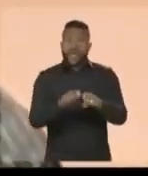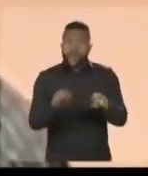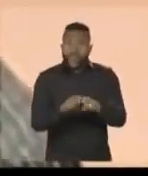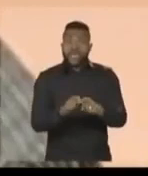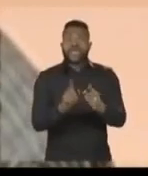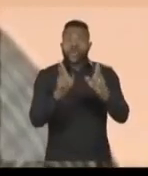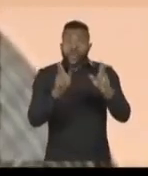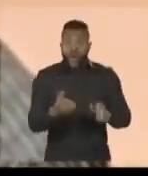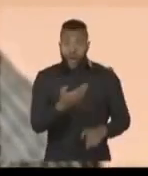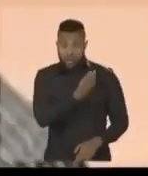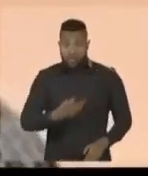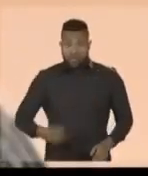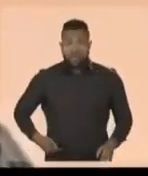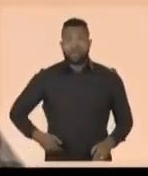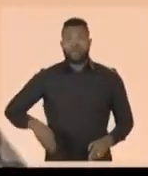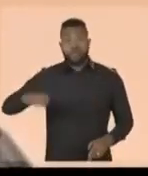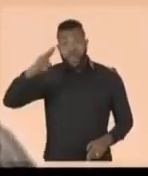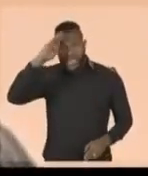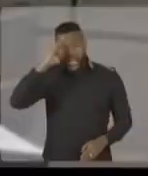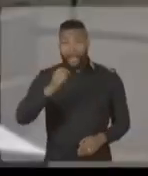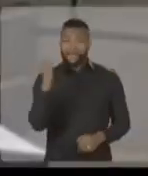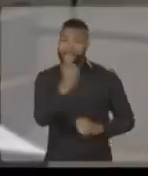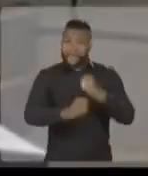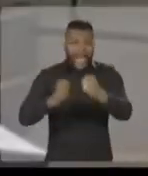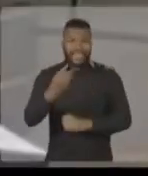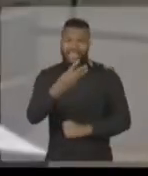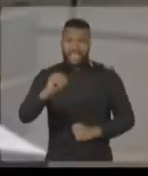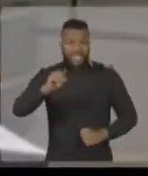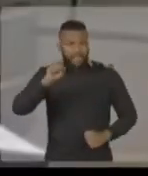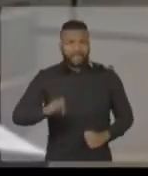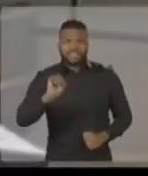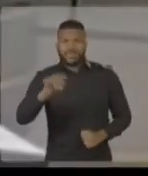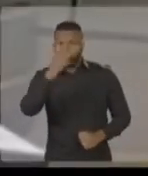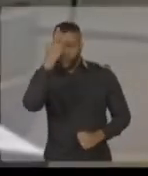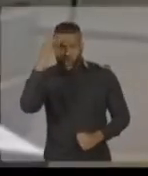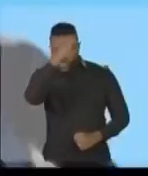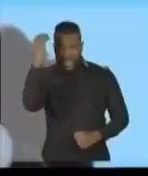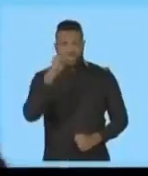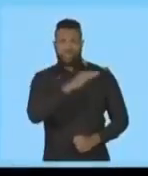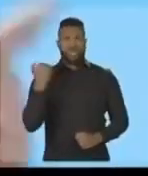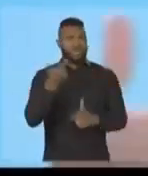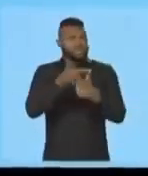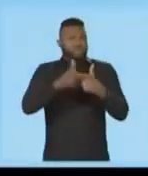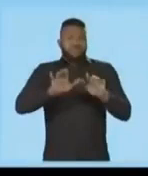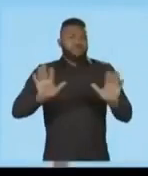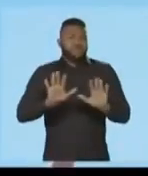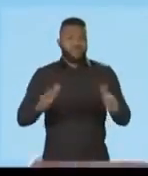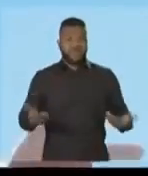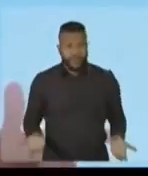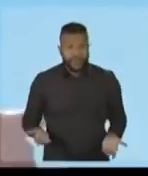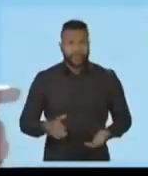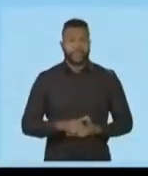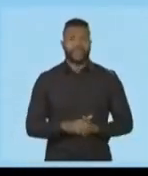um trabalho que o regime militar não fez. Matamos 30 mil. Se vai morrer alguns inocentes, tudo bem.